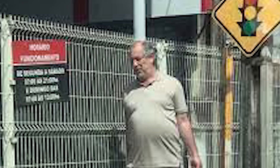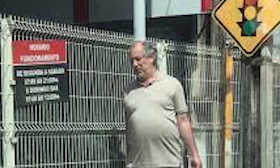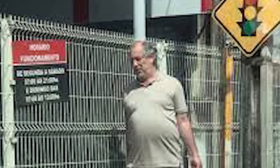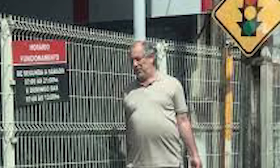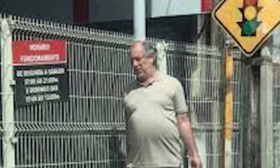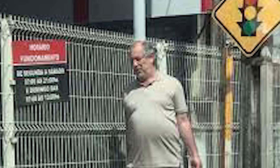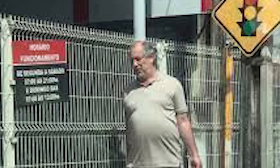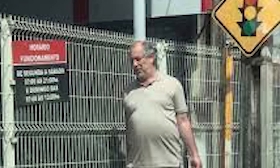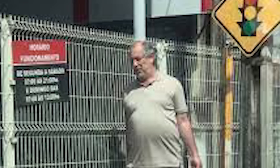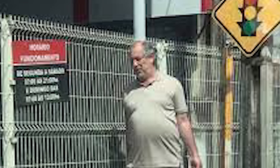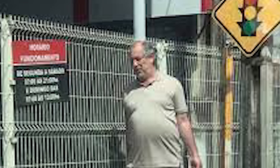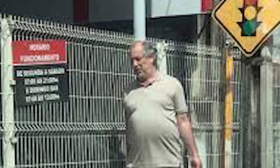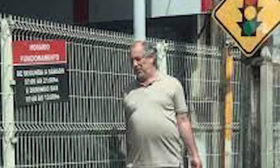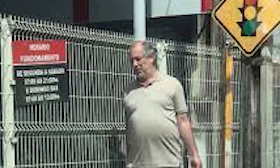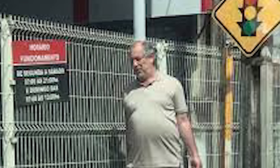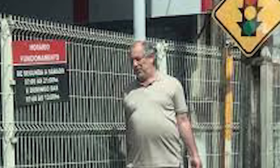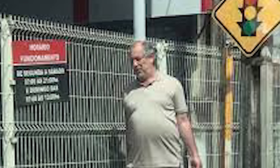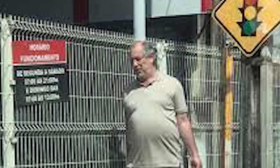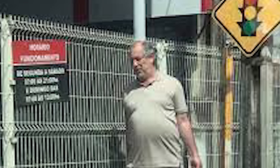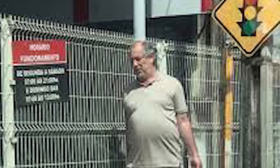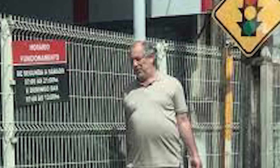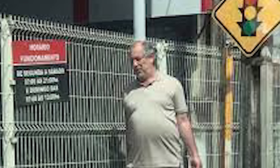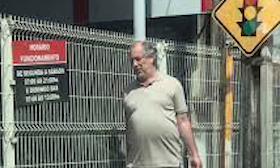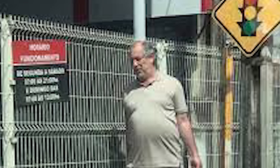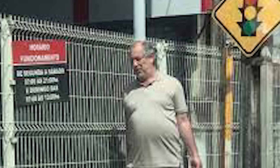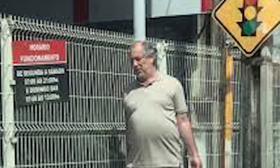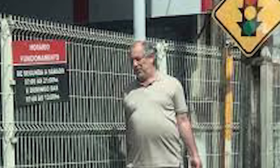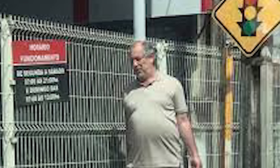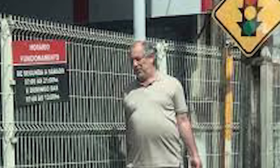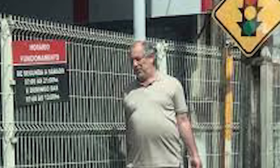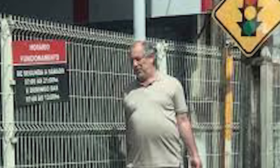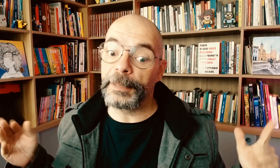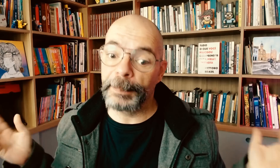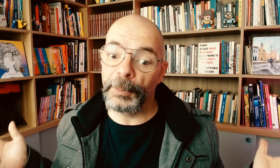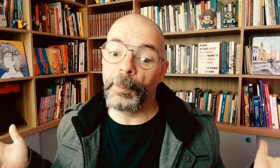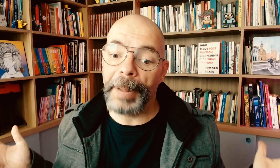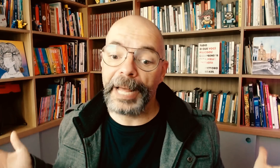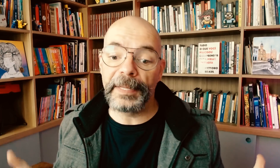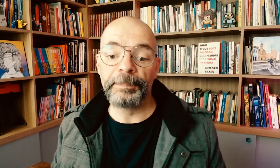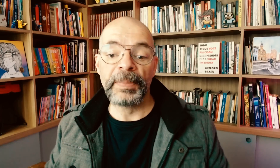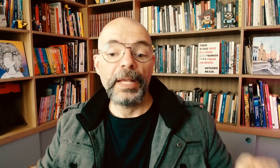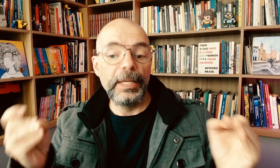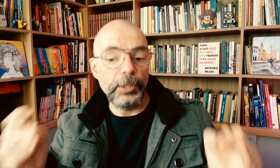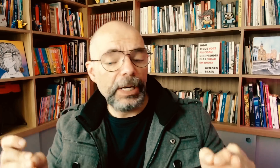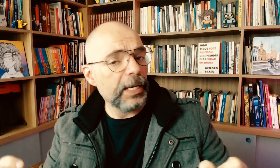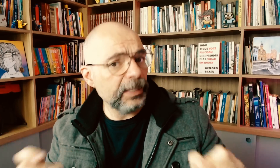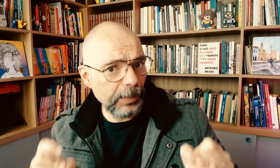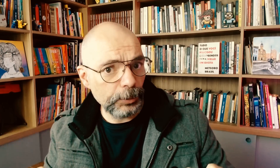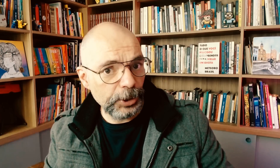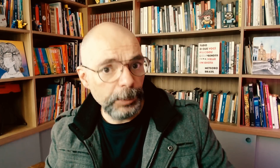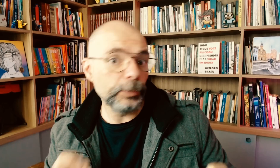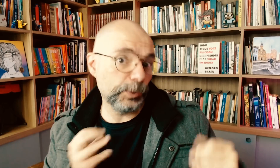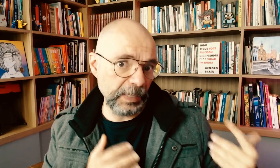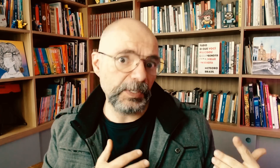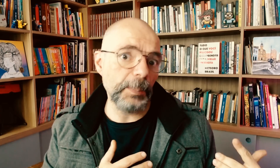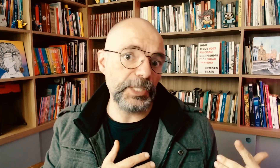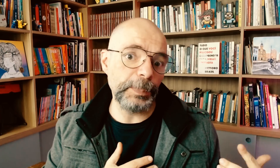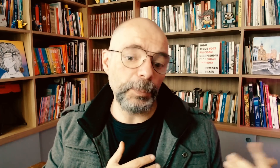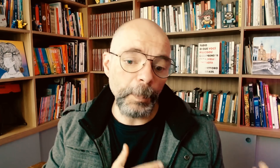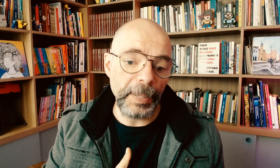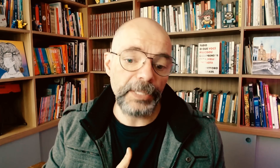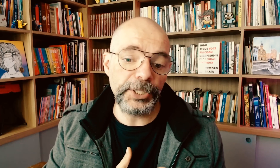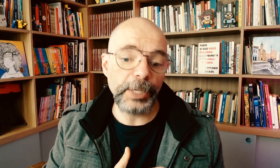paradeiro, por favor, informe, porque há muita gente preocupada. E olha, esse é um tipo